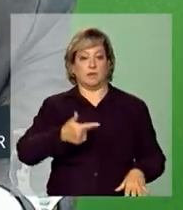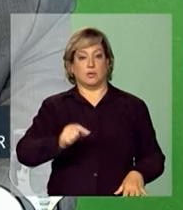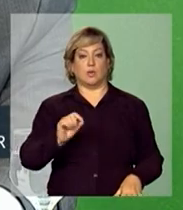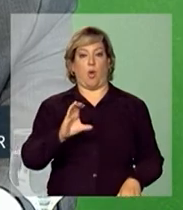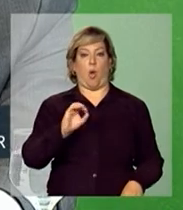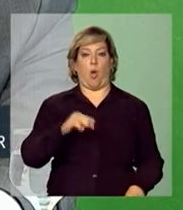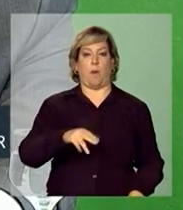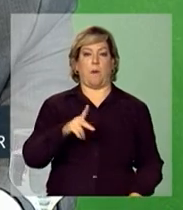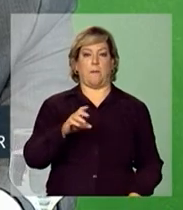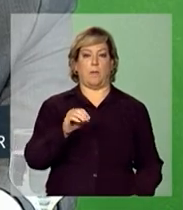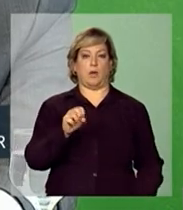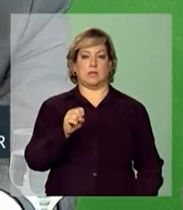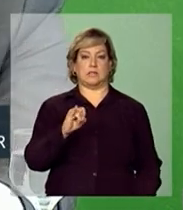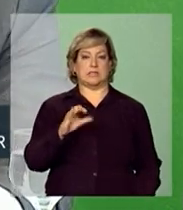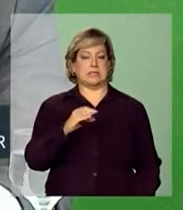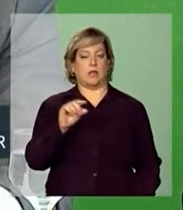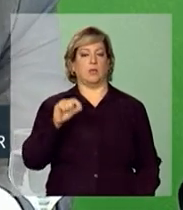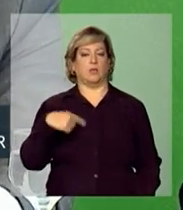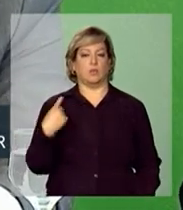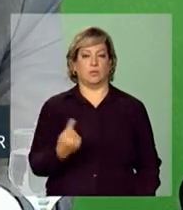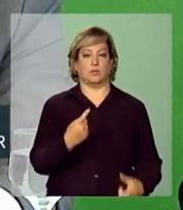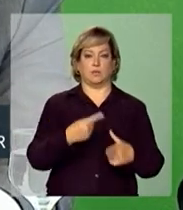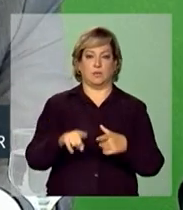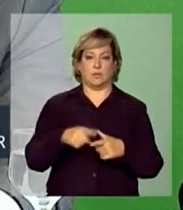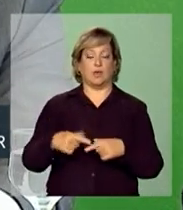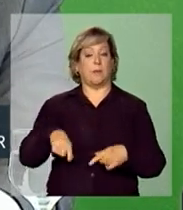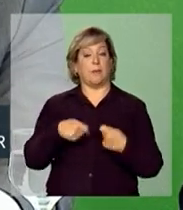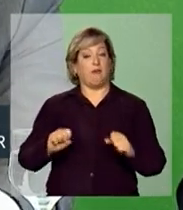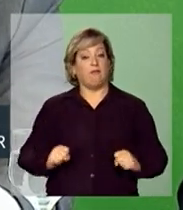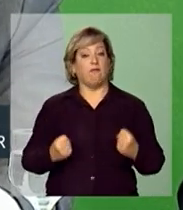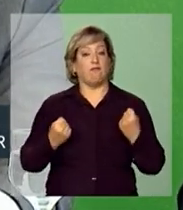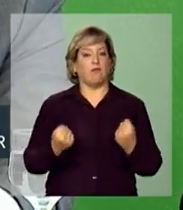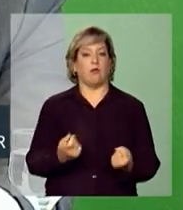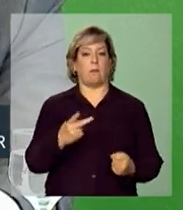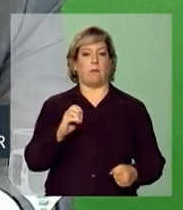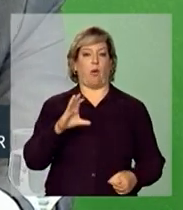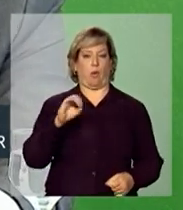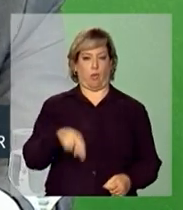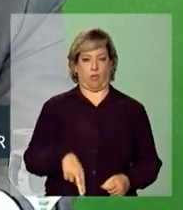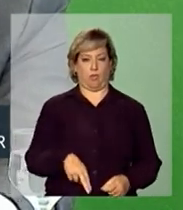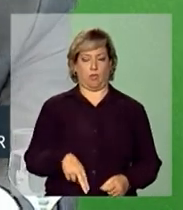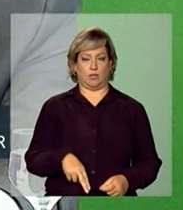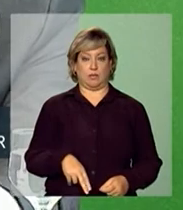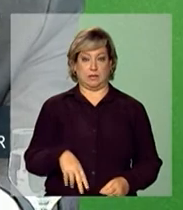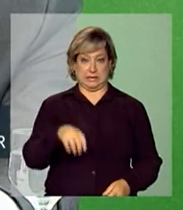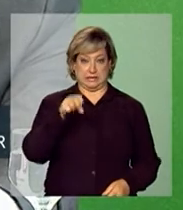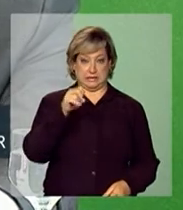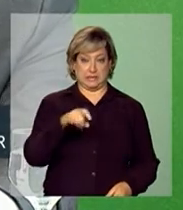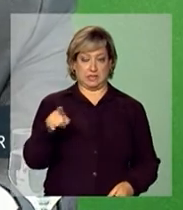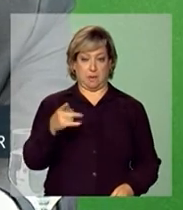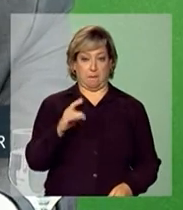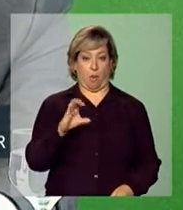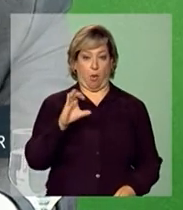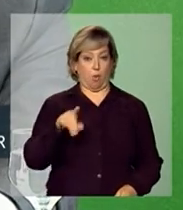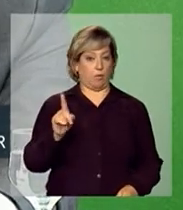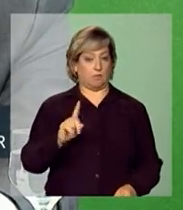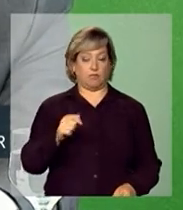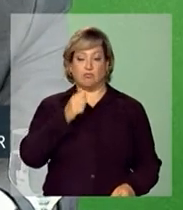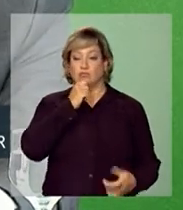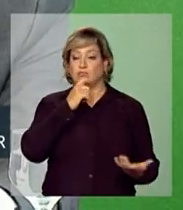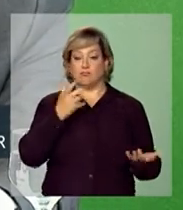composição dos conflitos nós temos que fortalecer os procons porque o que acaba acontecendo se o PROCON não for fortalecido